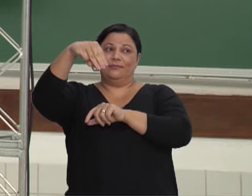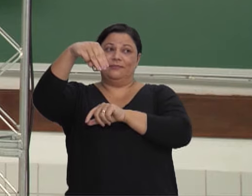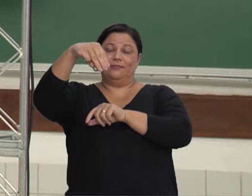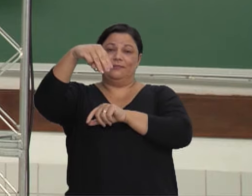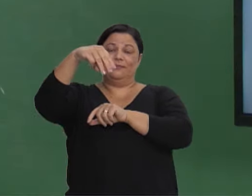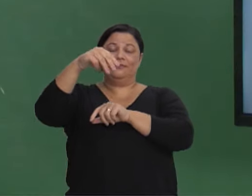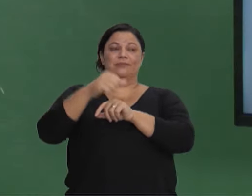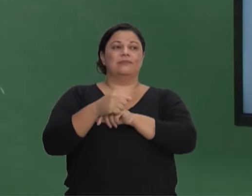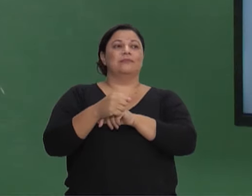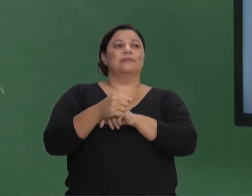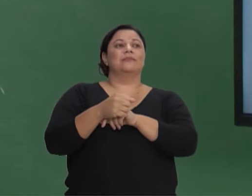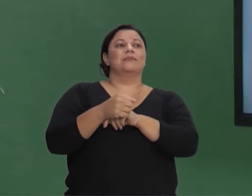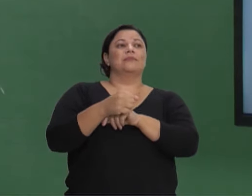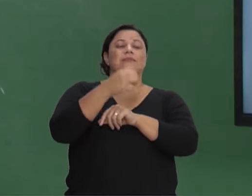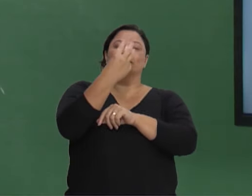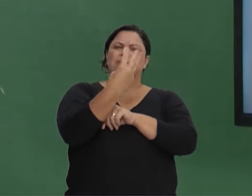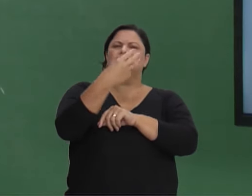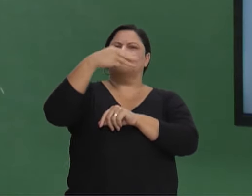3m.